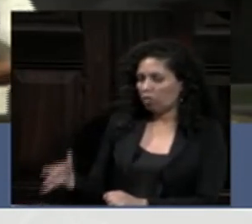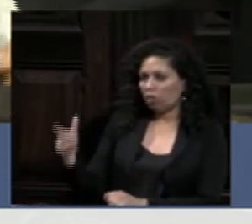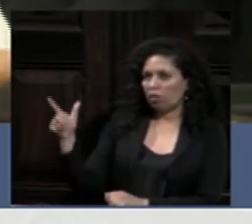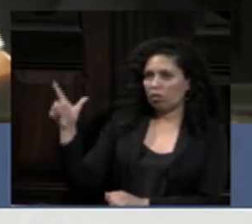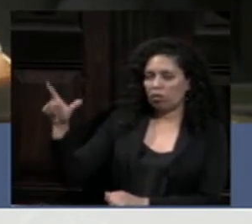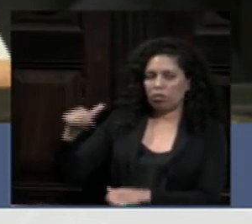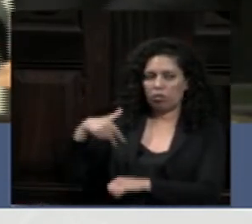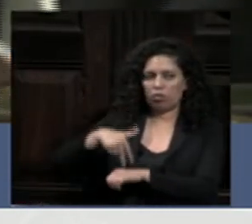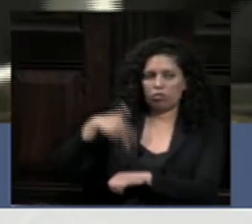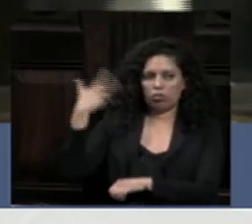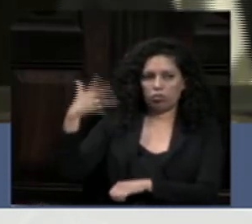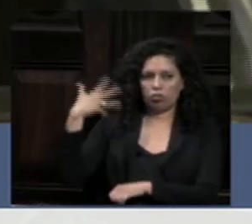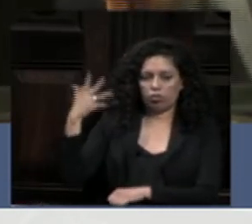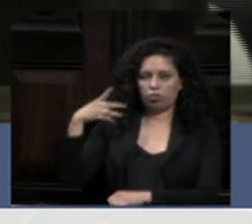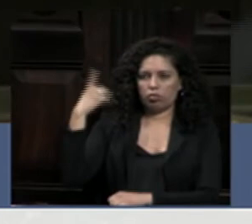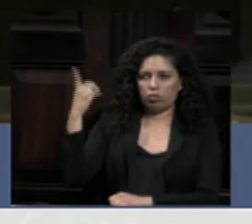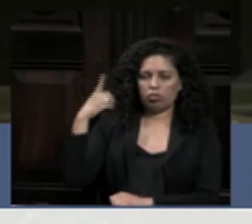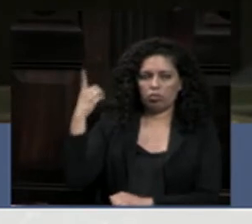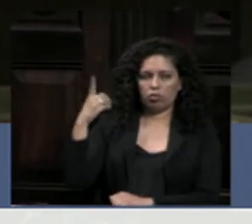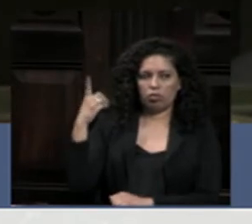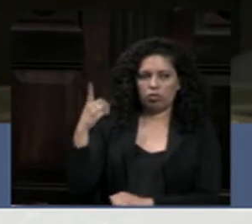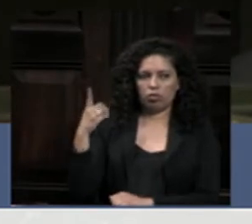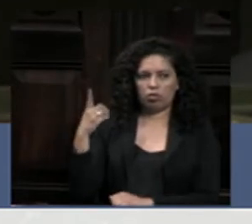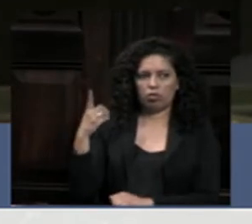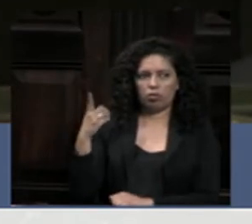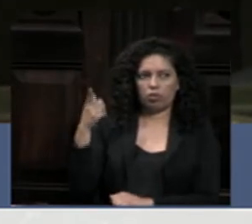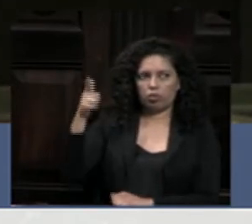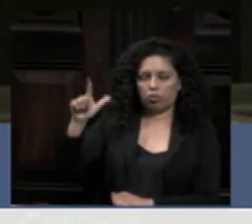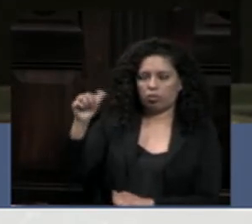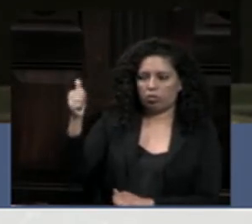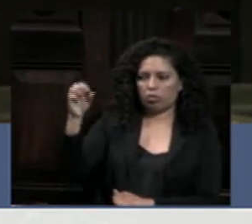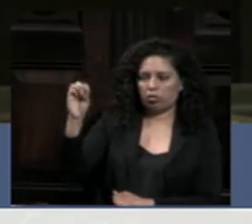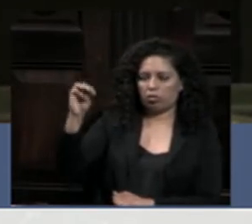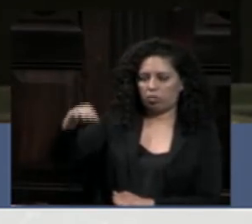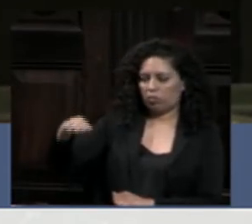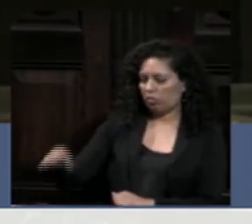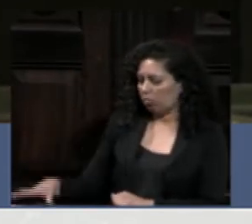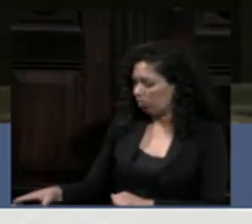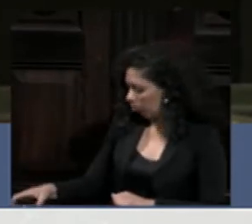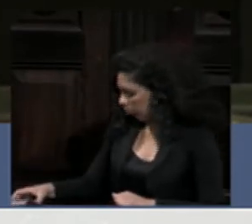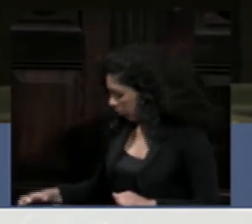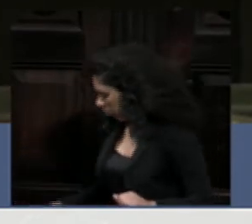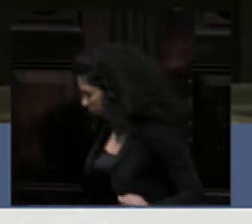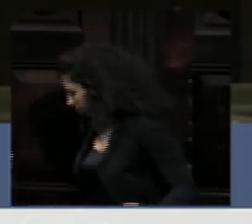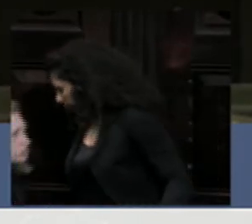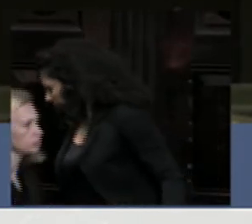Próximo deputado inscrito é o nobre deputado Bruno Dauaire, que dispõe de 10 minutos.